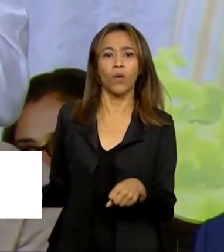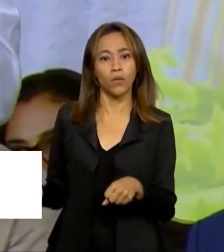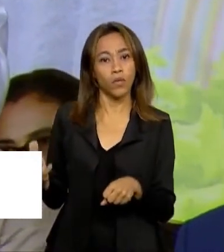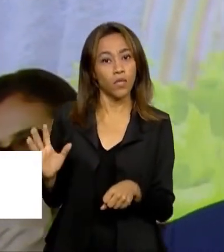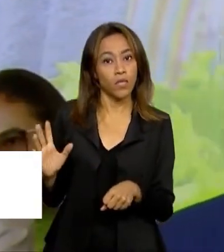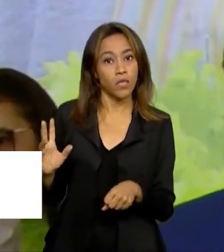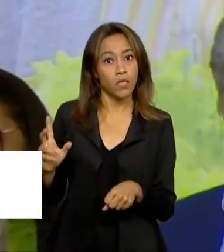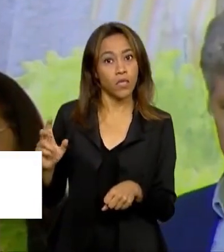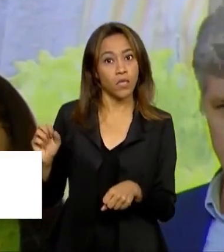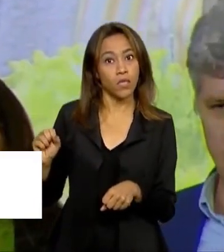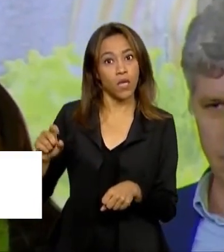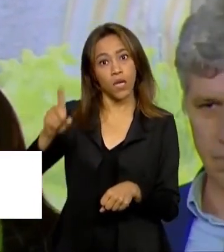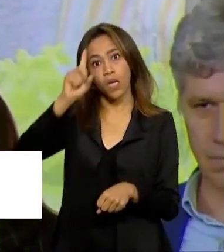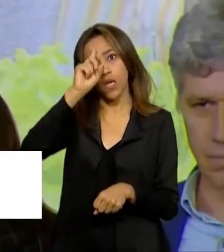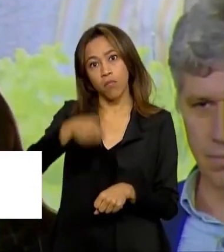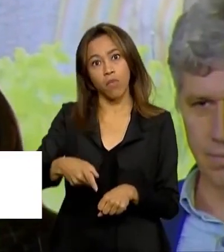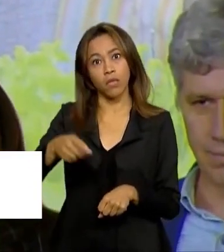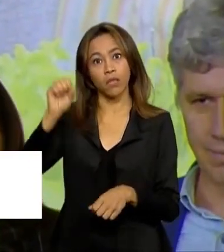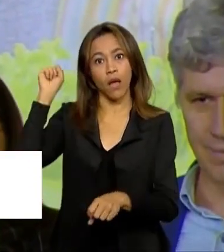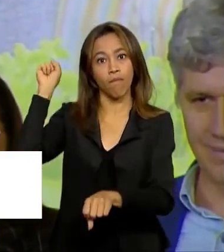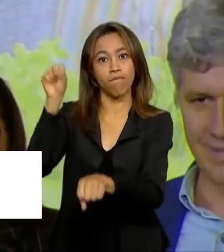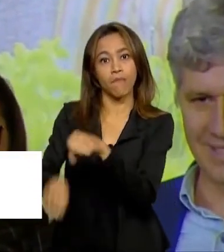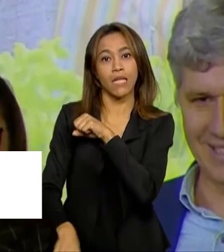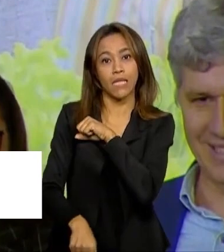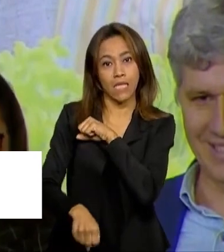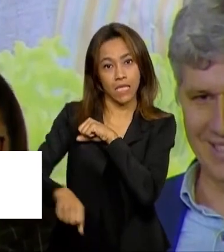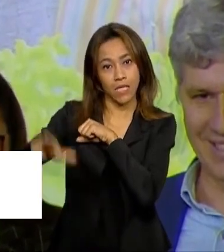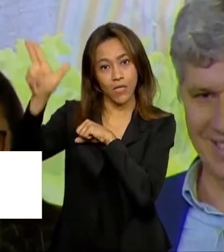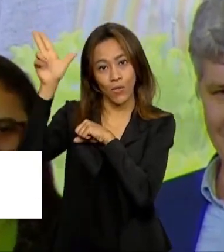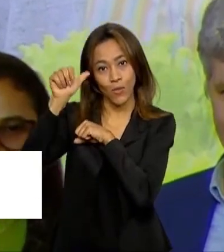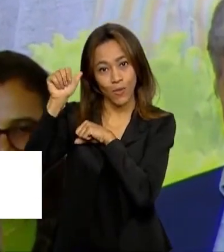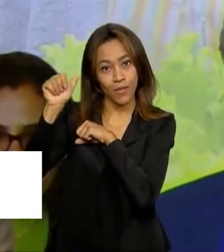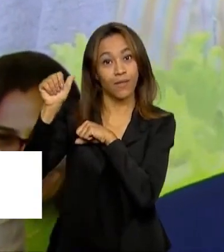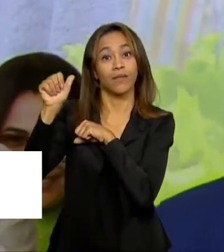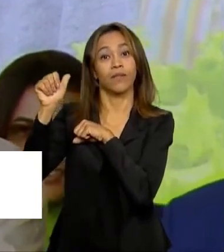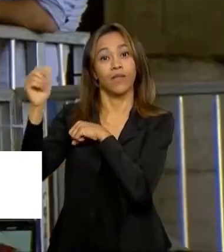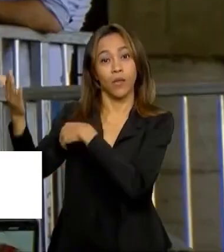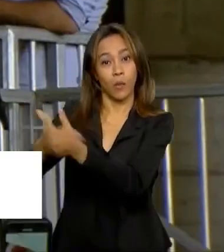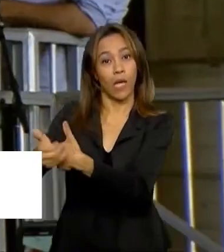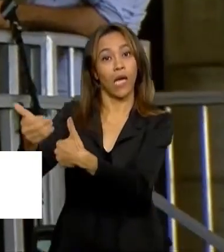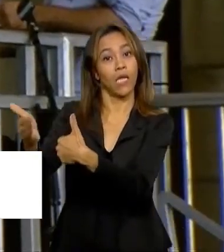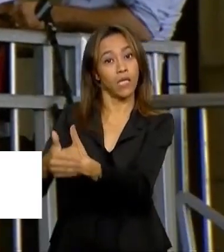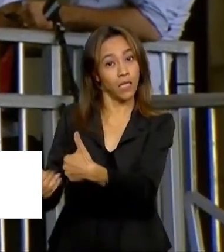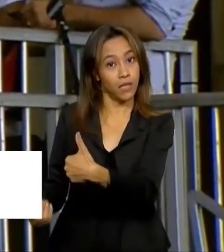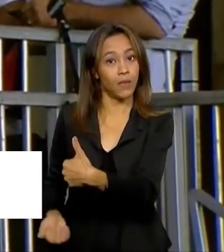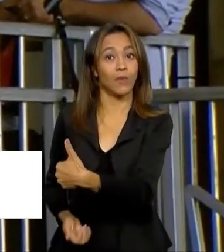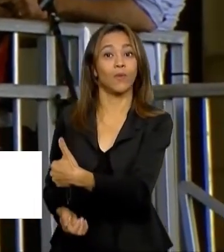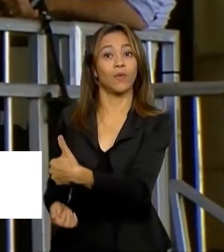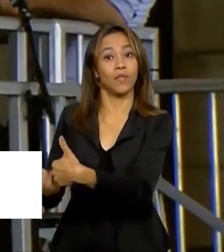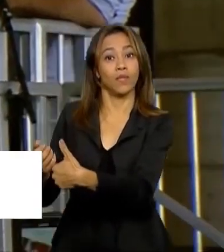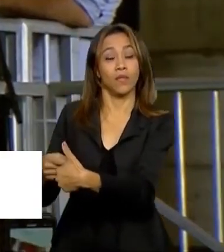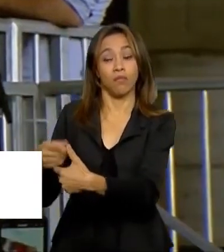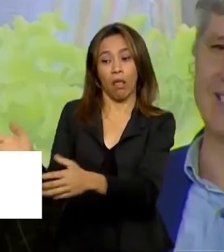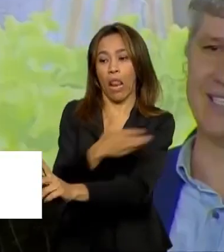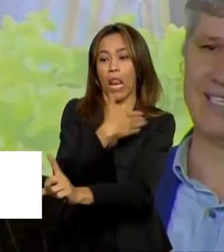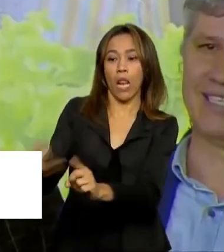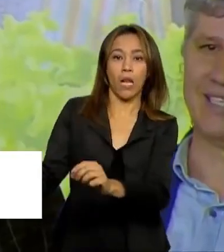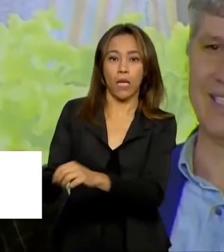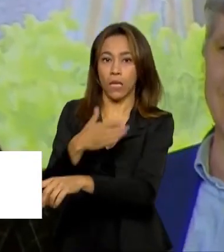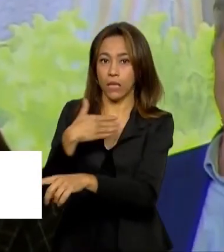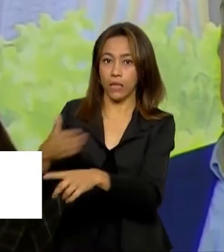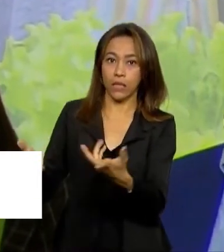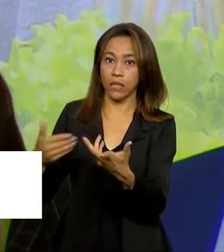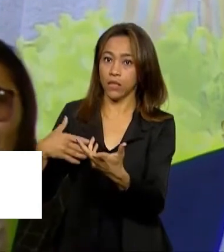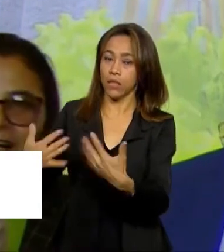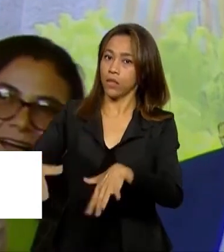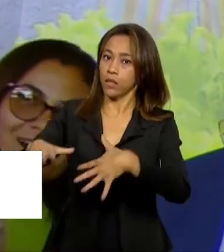mandar matar o jumento. O jumento é para cuidar com carinho, porque nós não queremos que seja maltratado o animal, porque